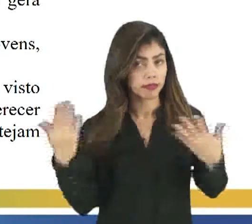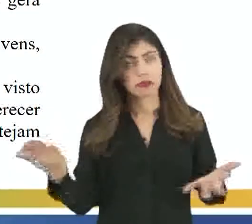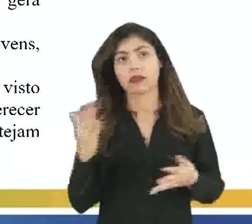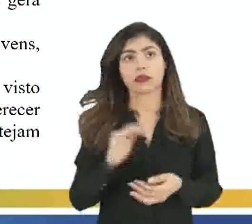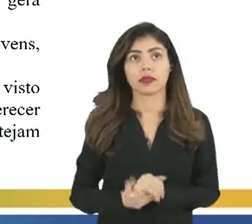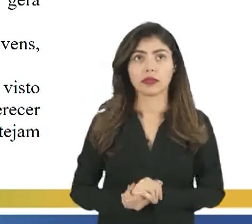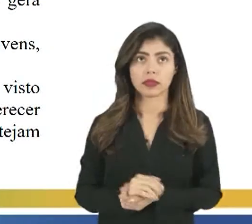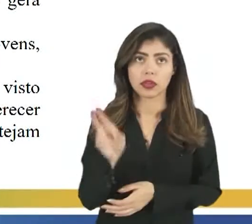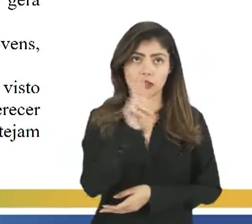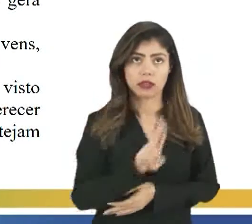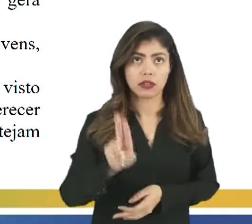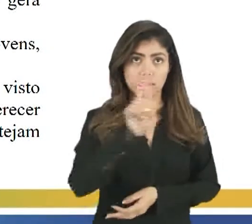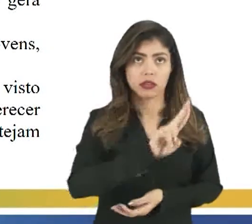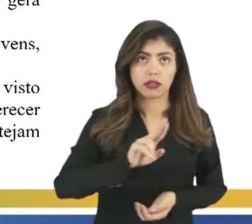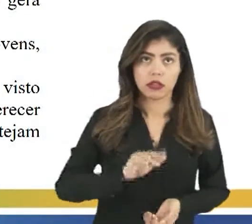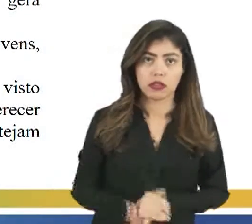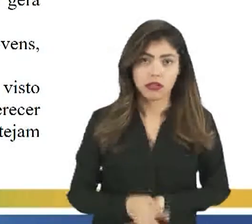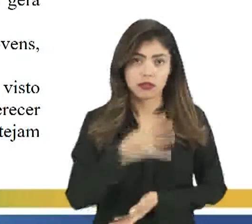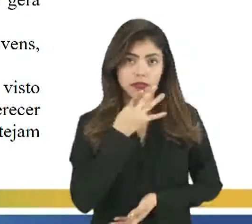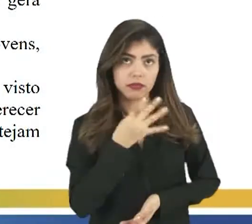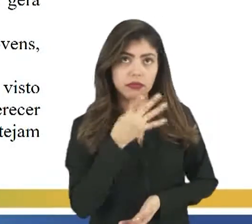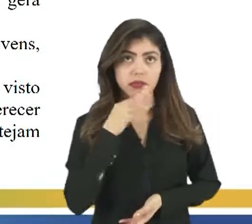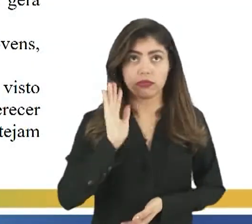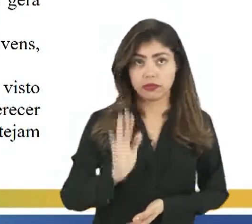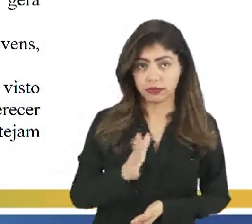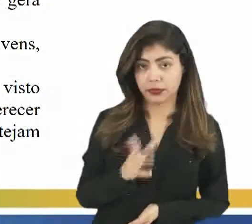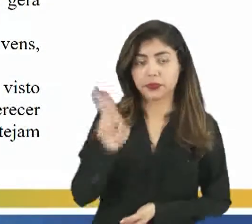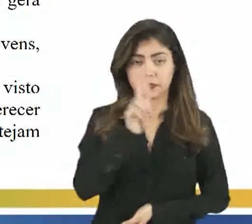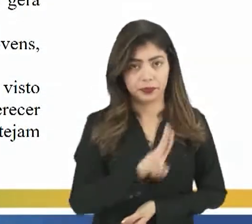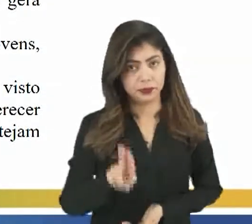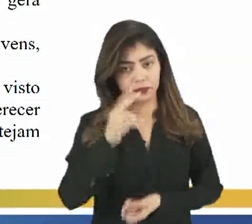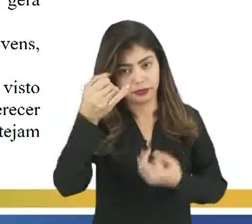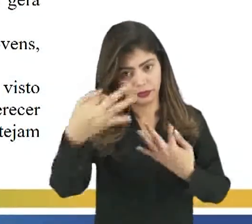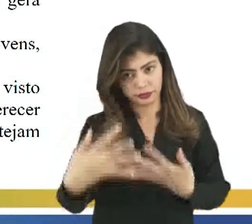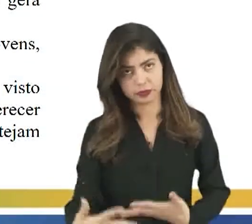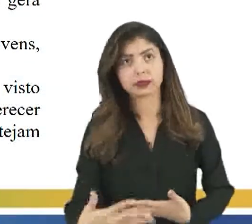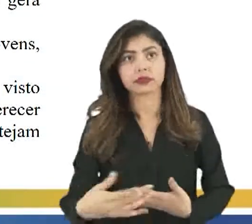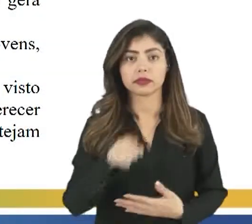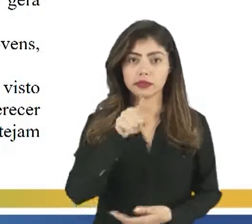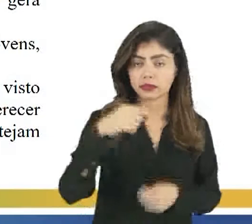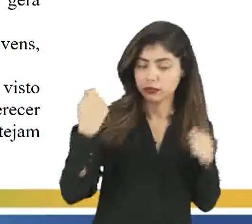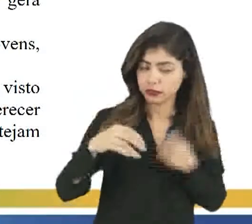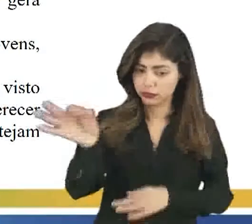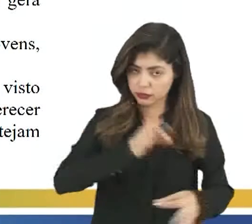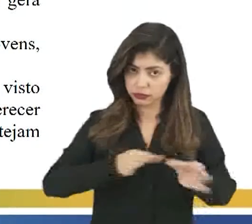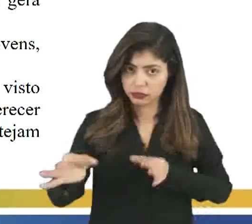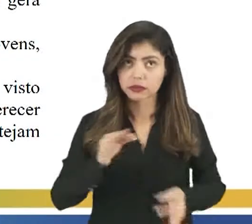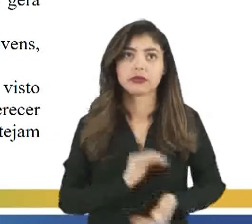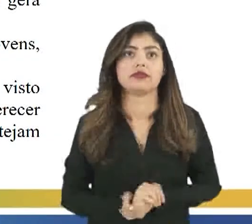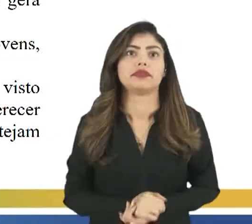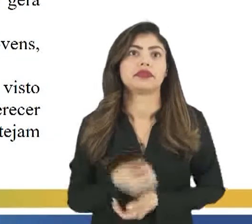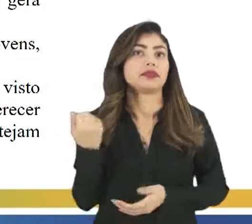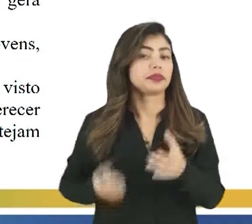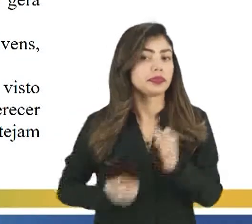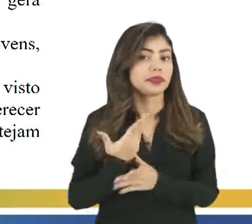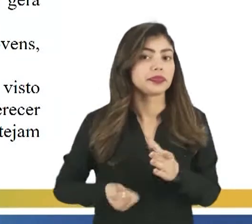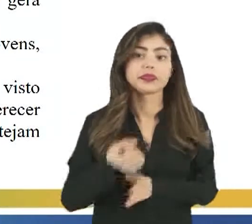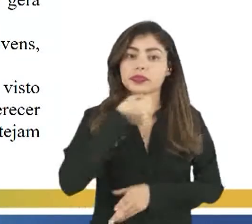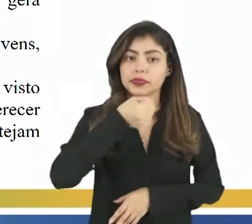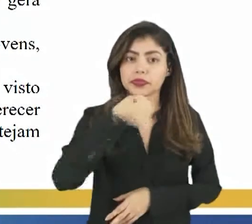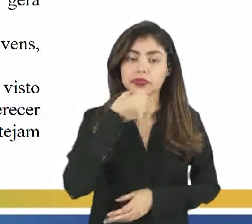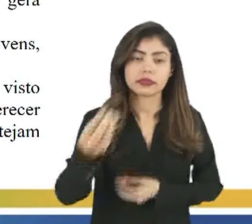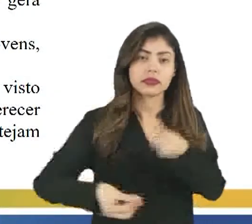Então, aí nós, utilizando os conhecimentos já sistematizados até aqui, você deverá planejar e produzir uma